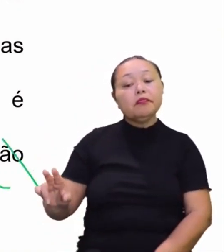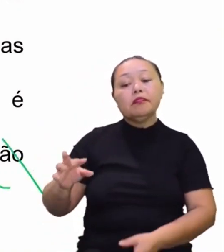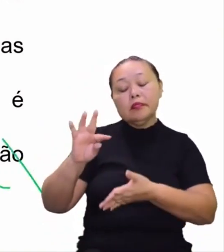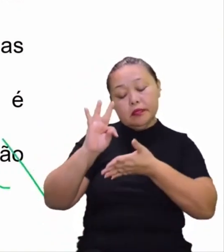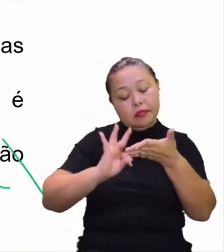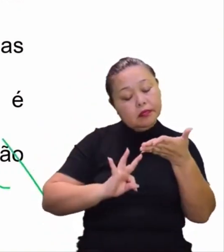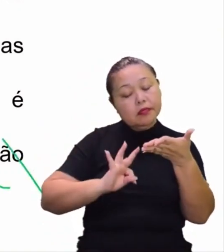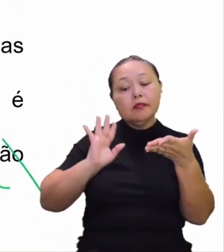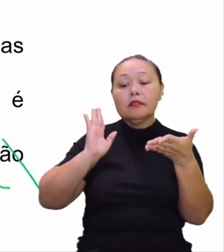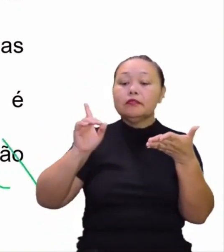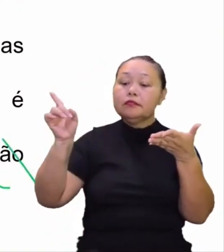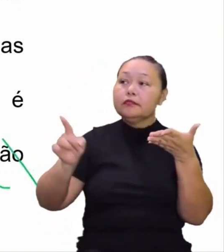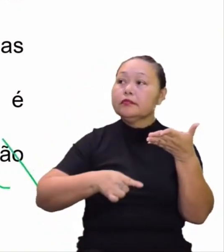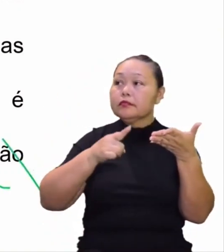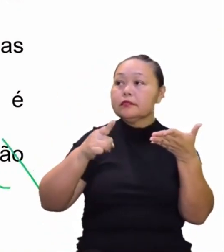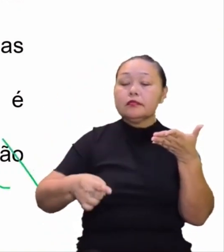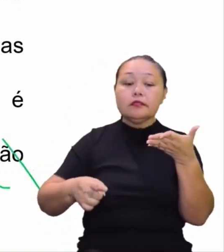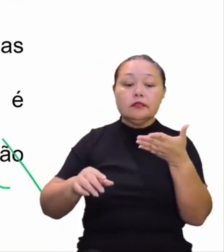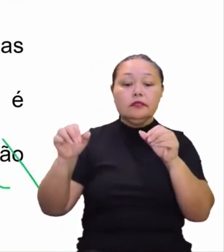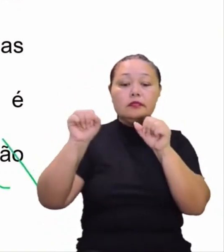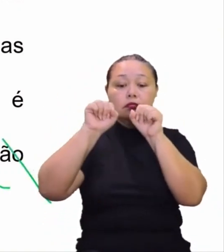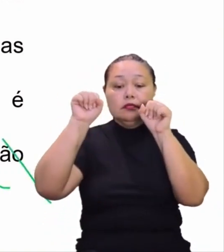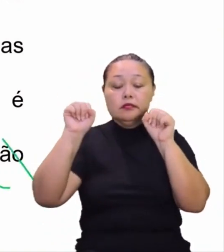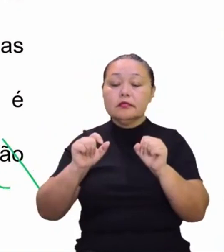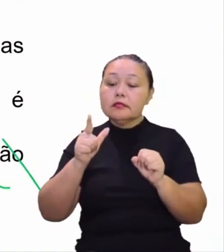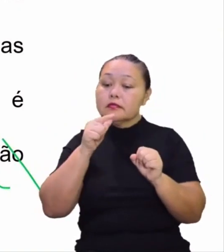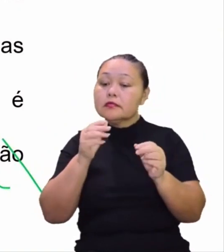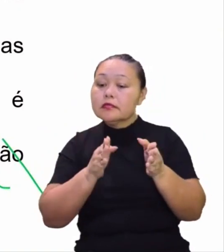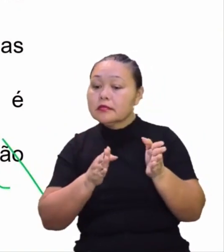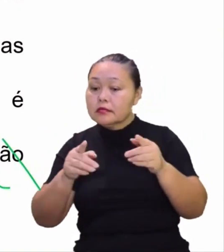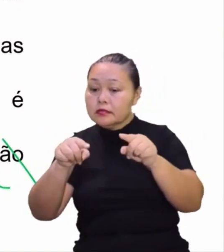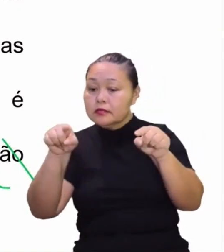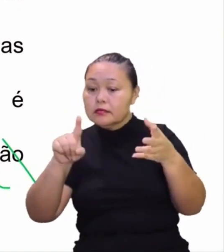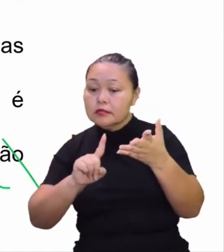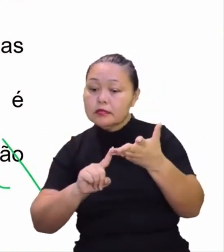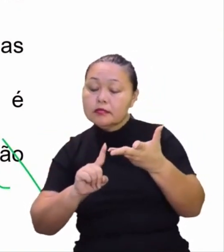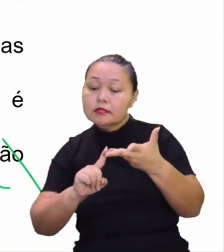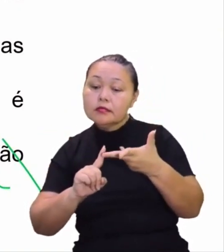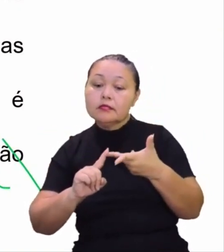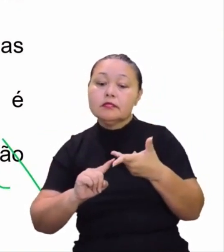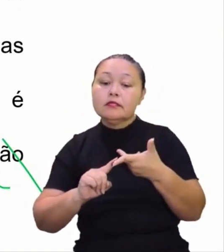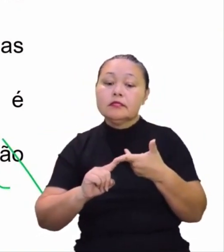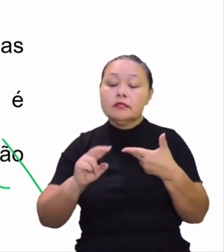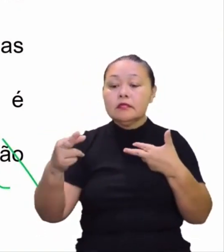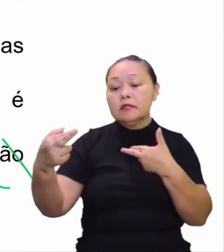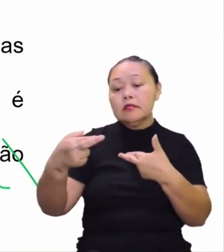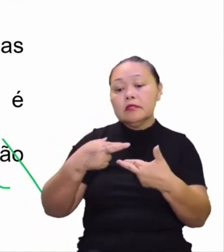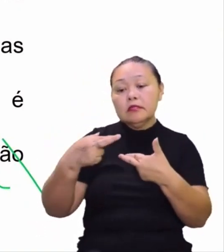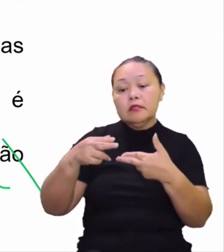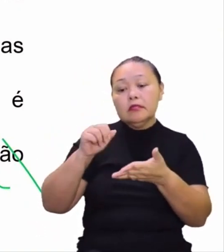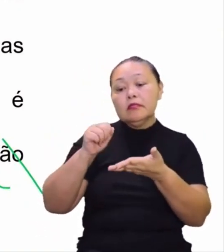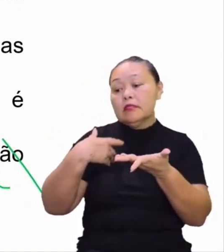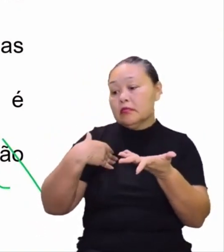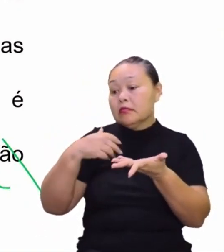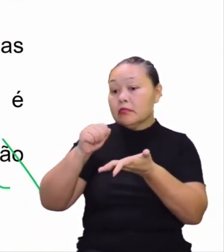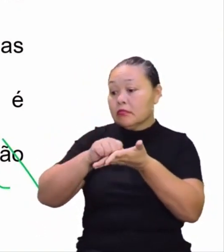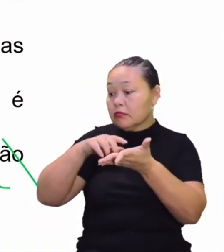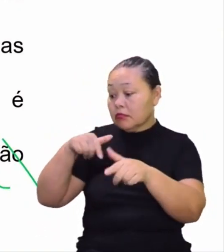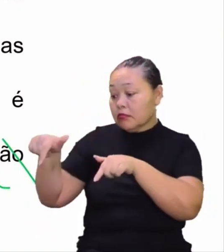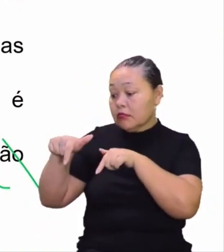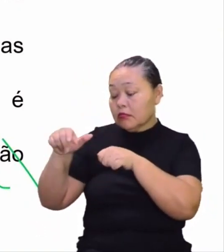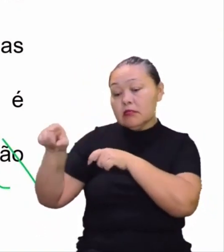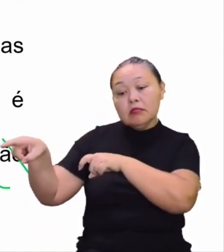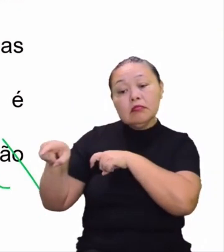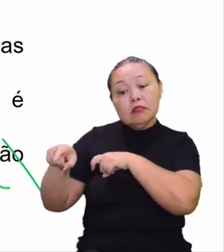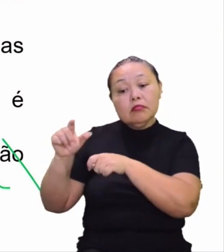ler o texto, já cancela. Com certeza. E o sistema hidrográfico, por exemplo, né? Ela está relacionada com a atividade agrícola, porque se